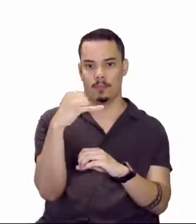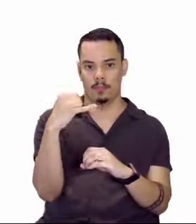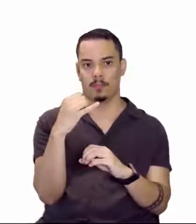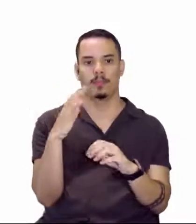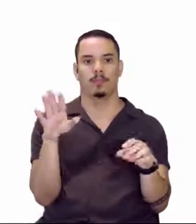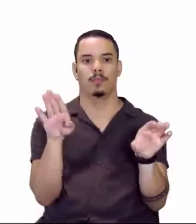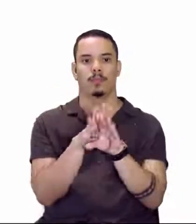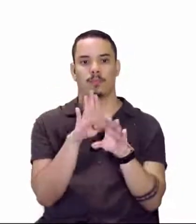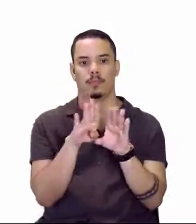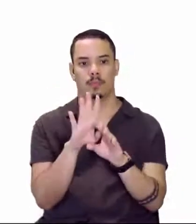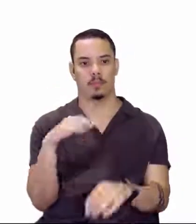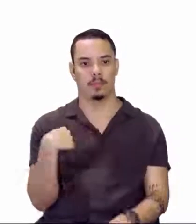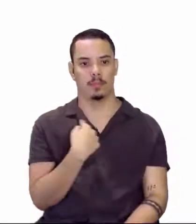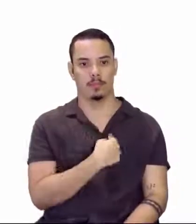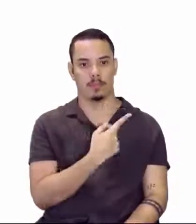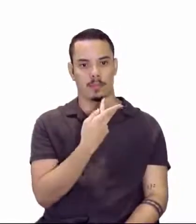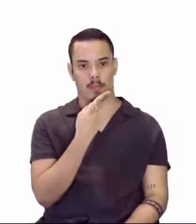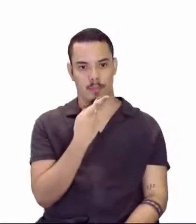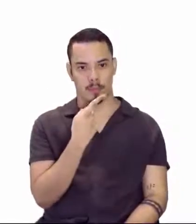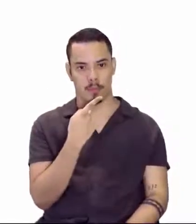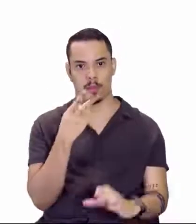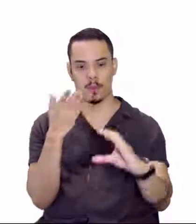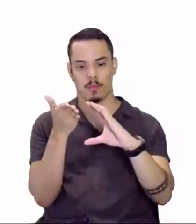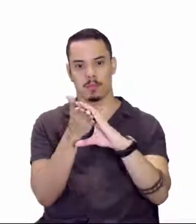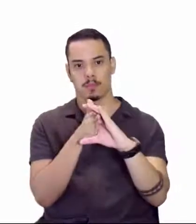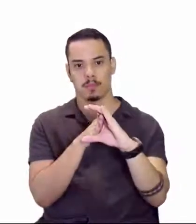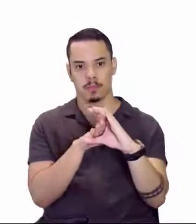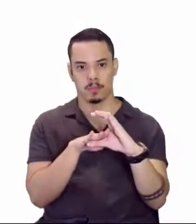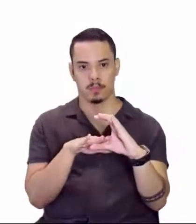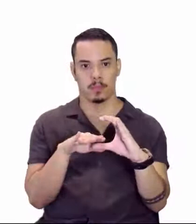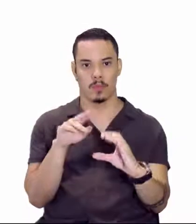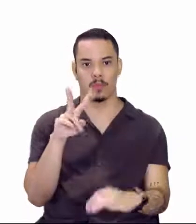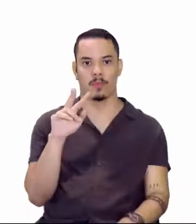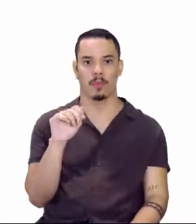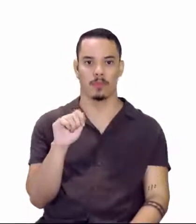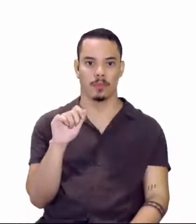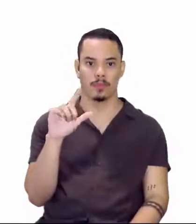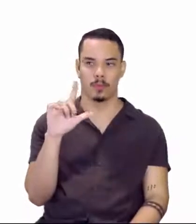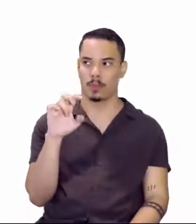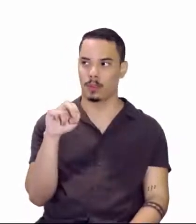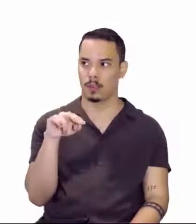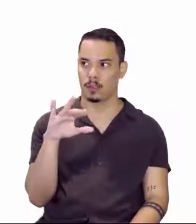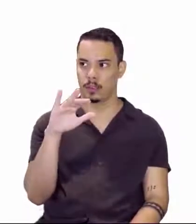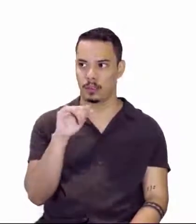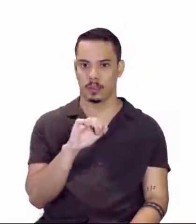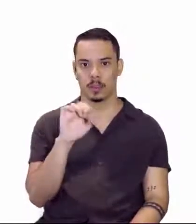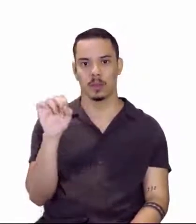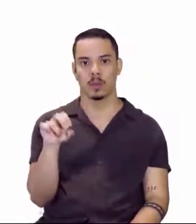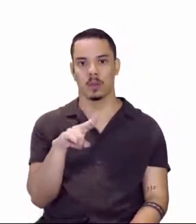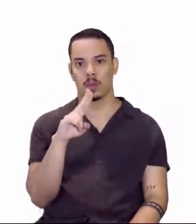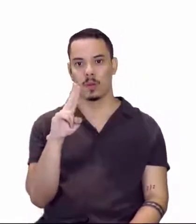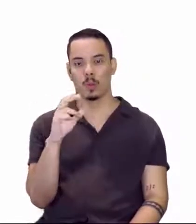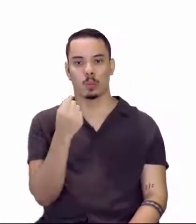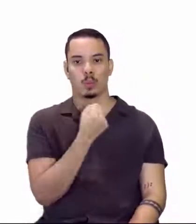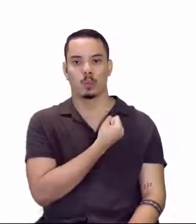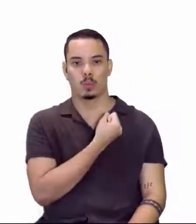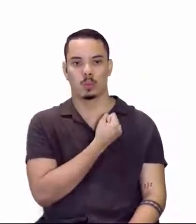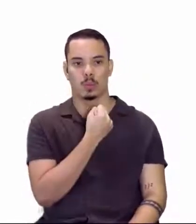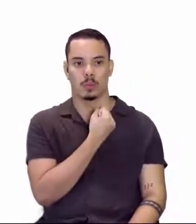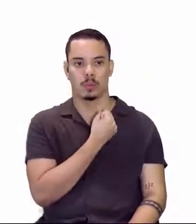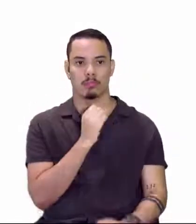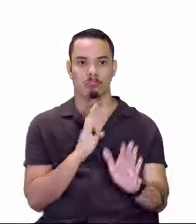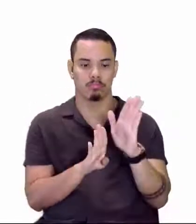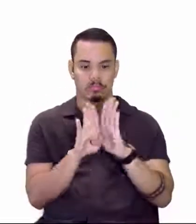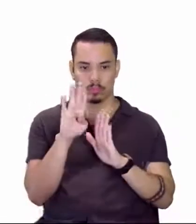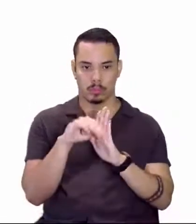que nós chamamos de camada de valência, ou até mesmo o número de níveis de energia,